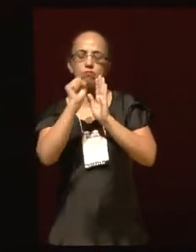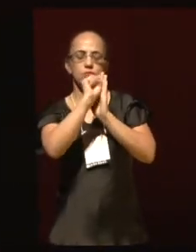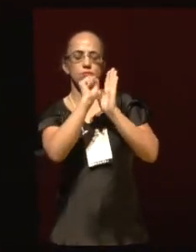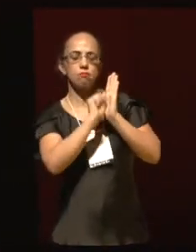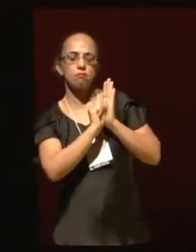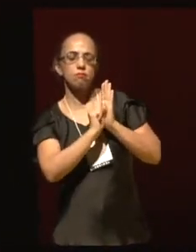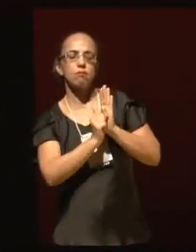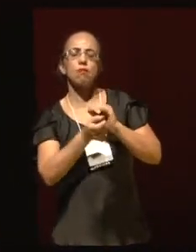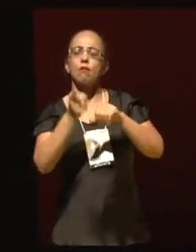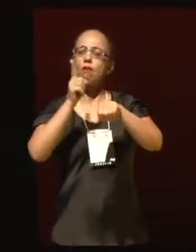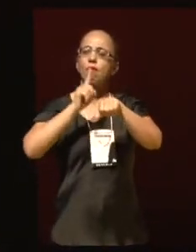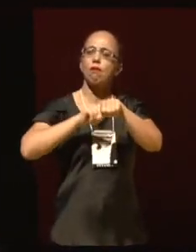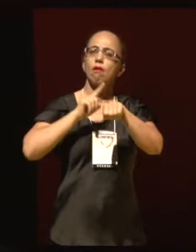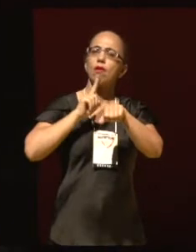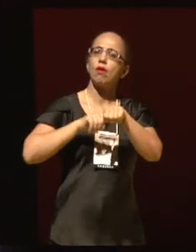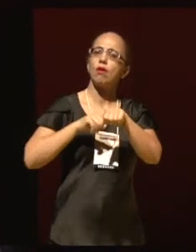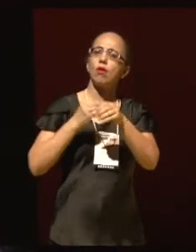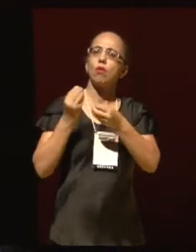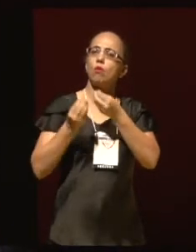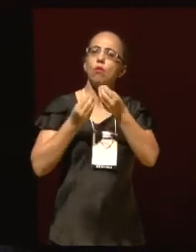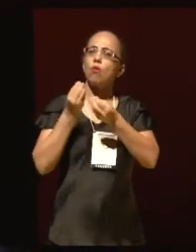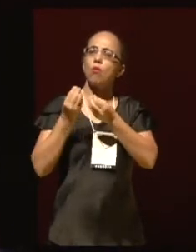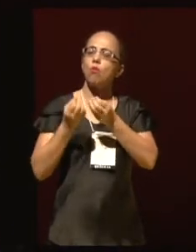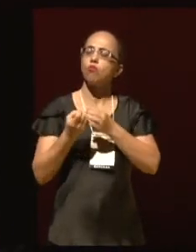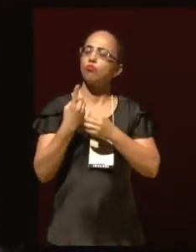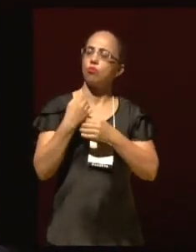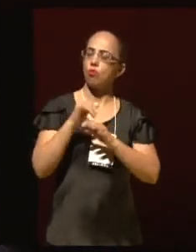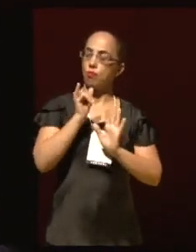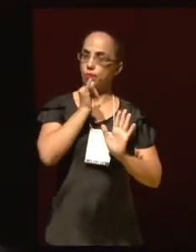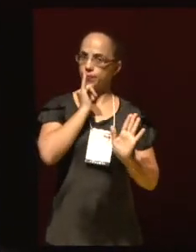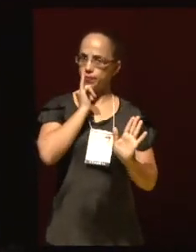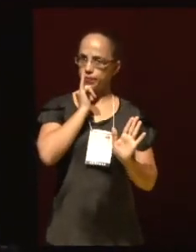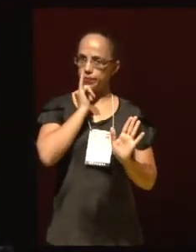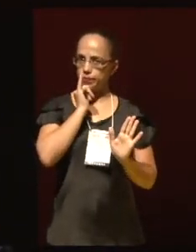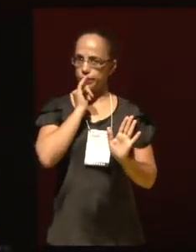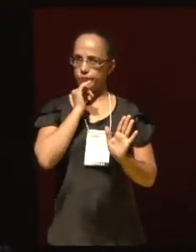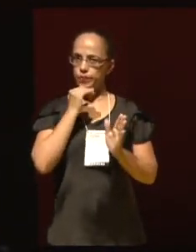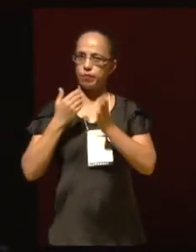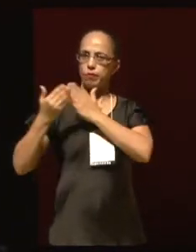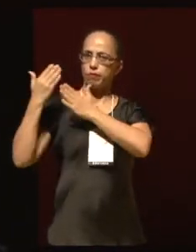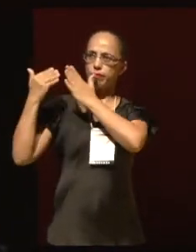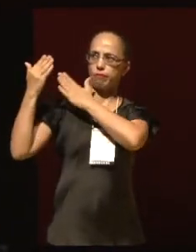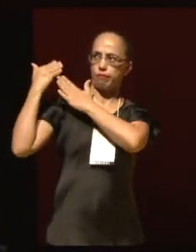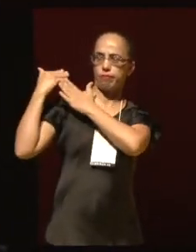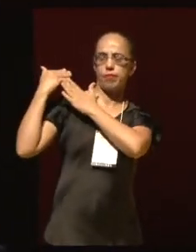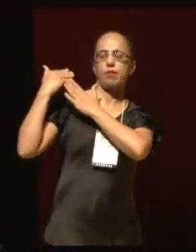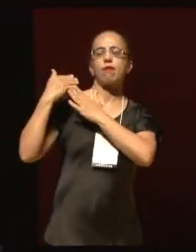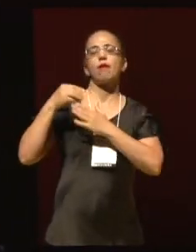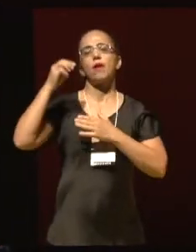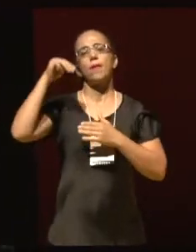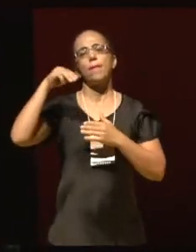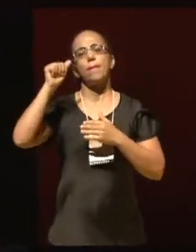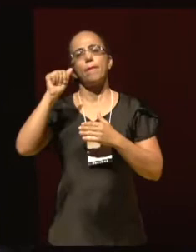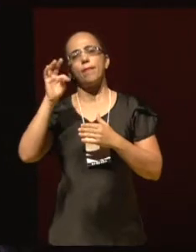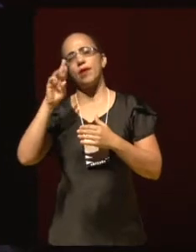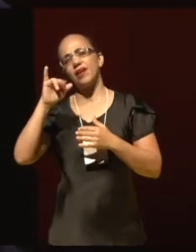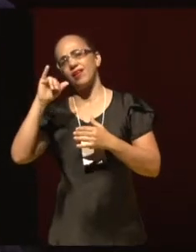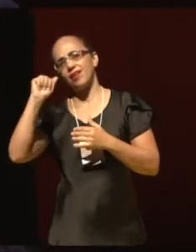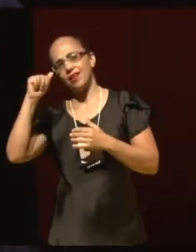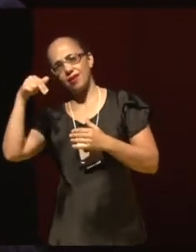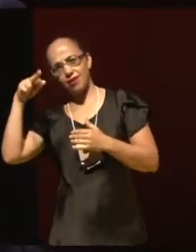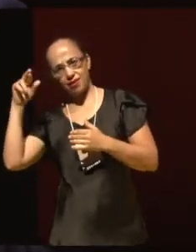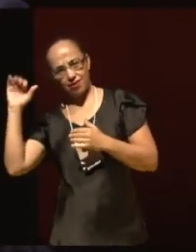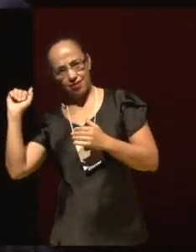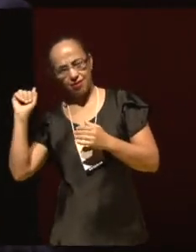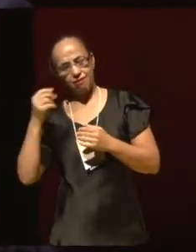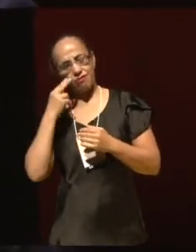onde este se apresentou. Por exemplo, na era matriarcal, olhamos a Hipócrates,